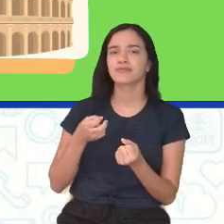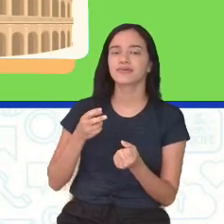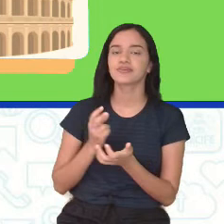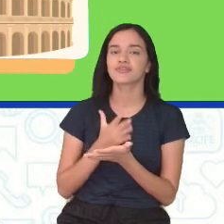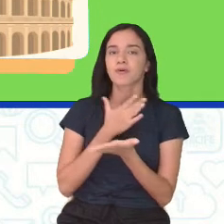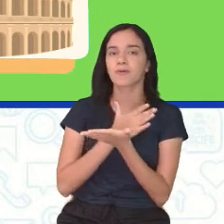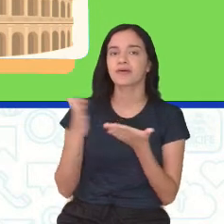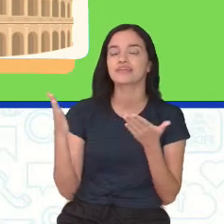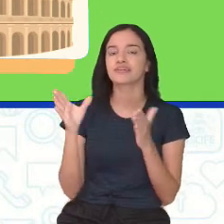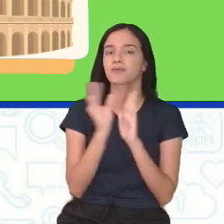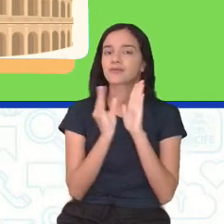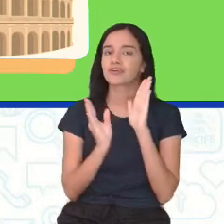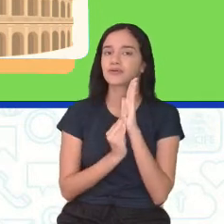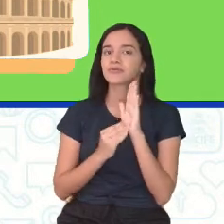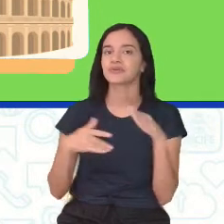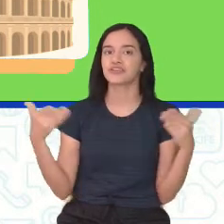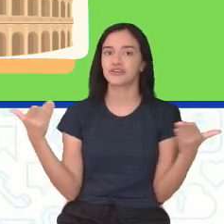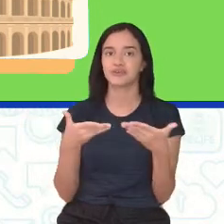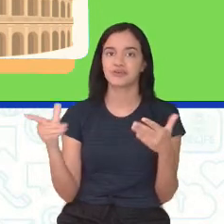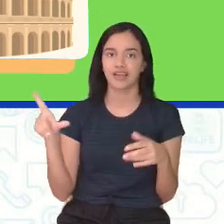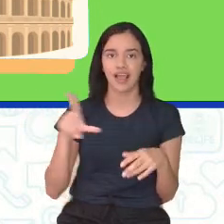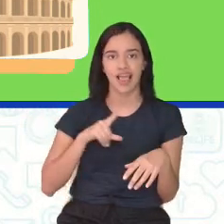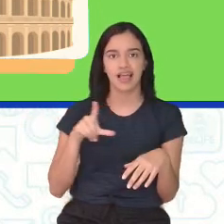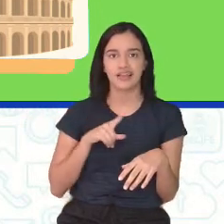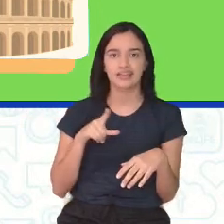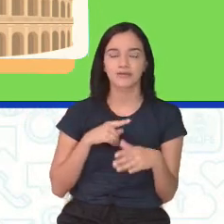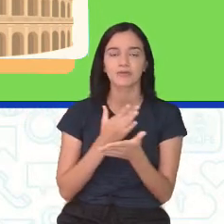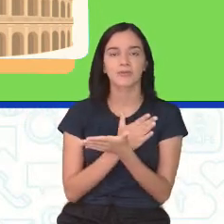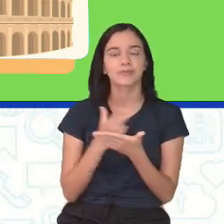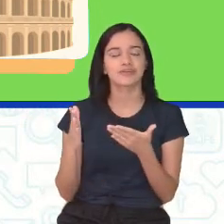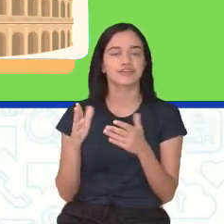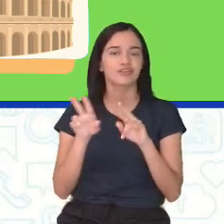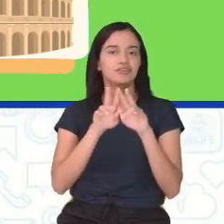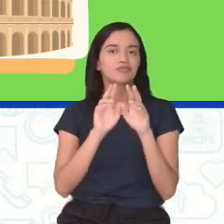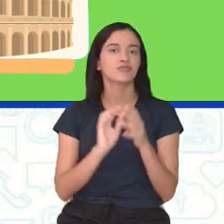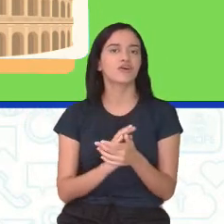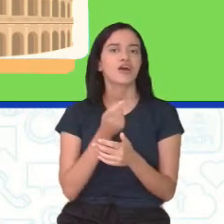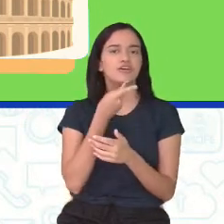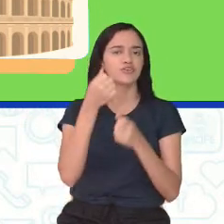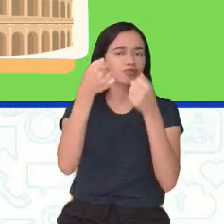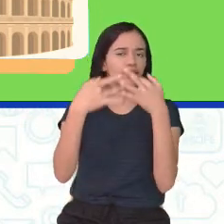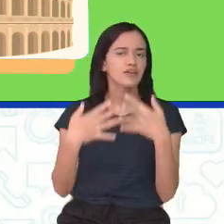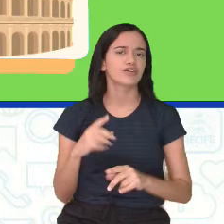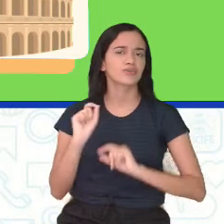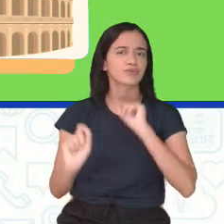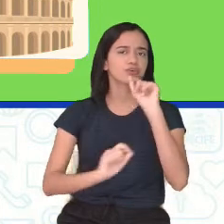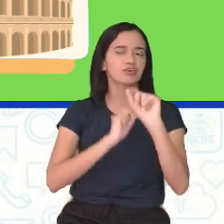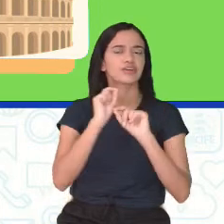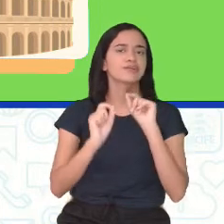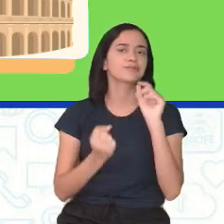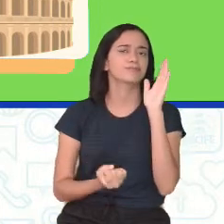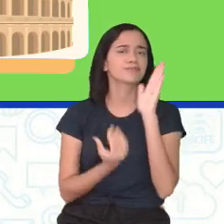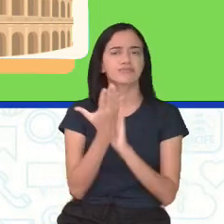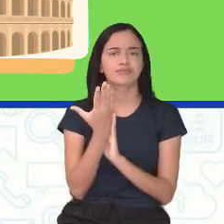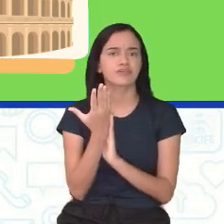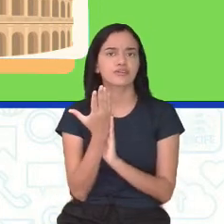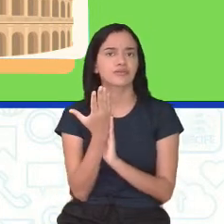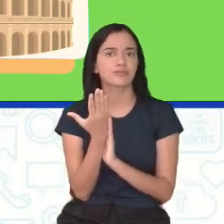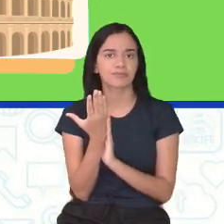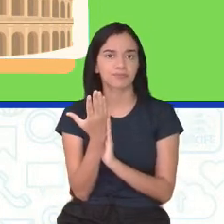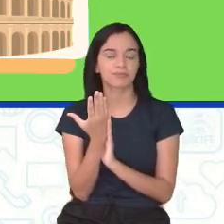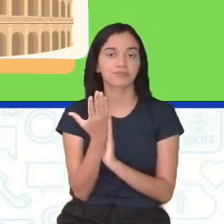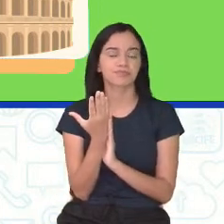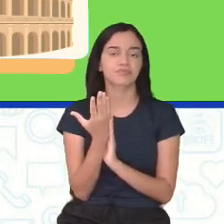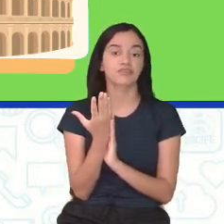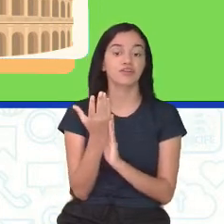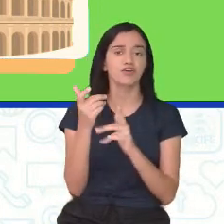conteúdo de hoje, né? Temos aí já, começando falando da origem, né? Como é que essa ginástica surge,